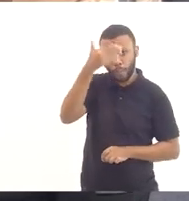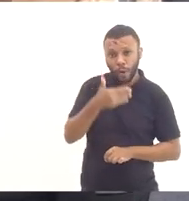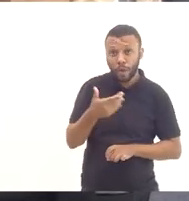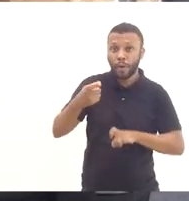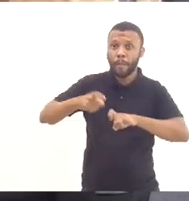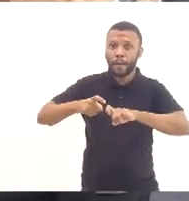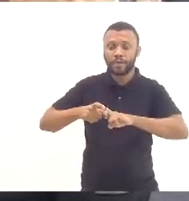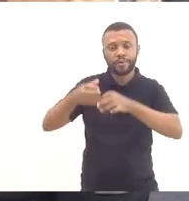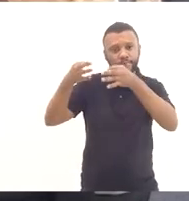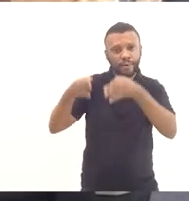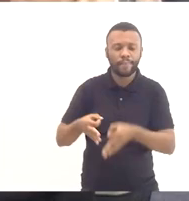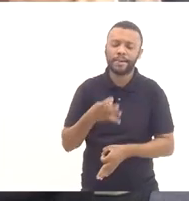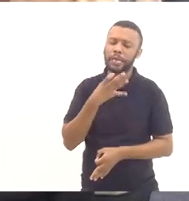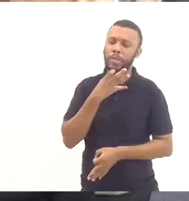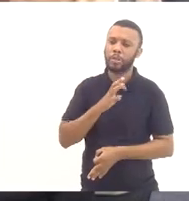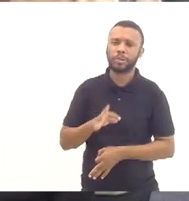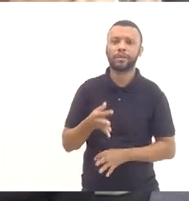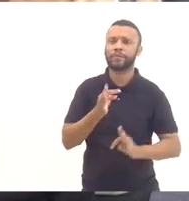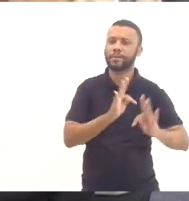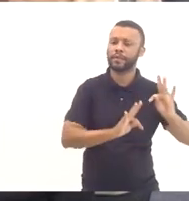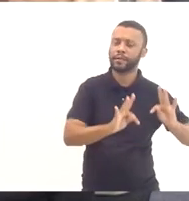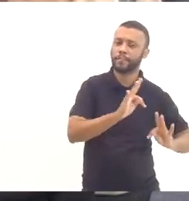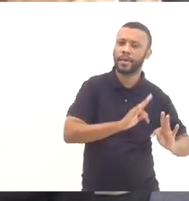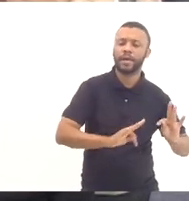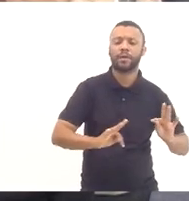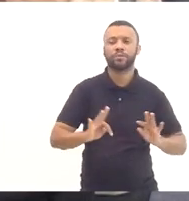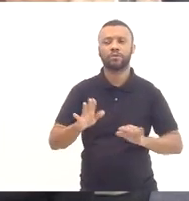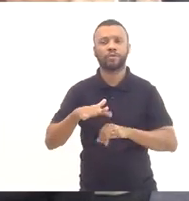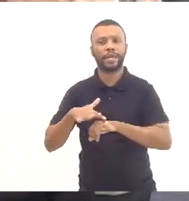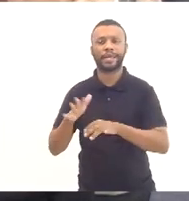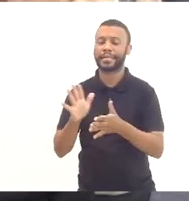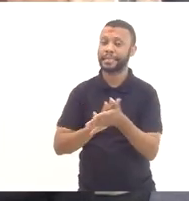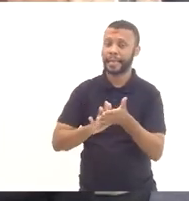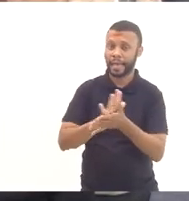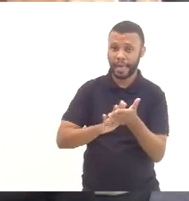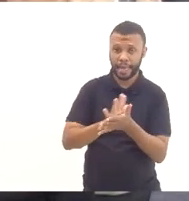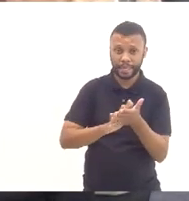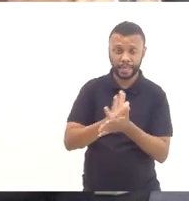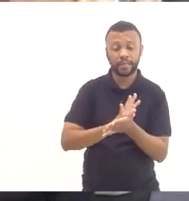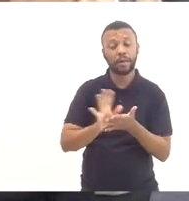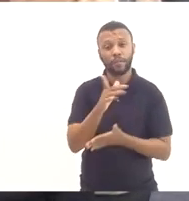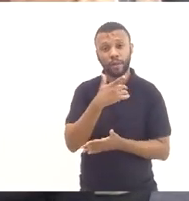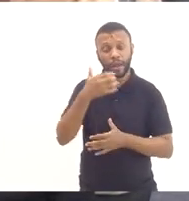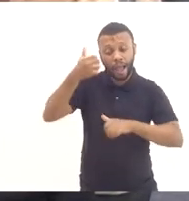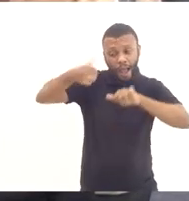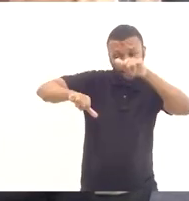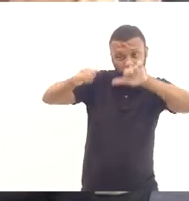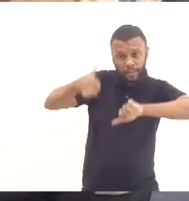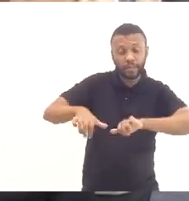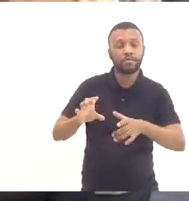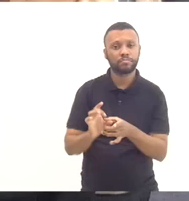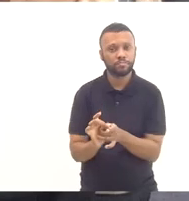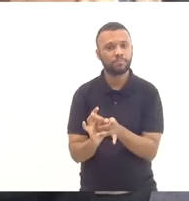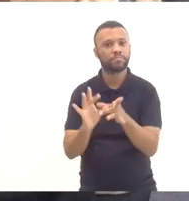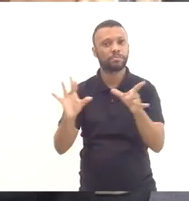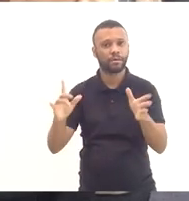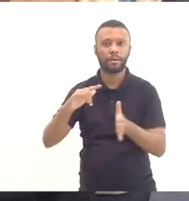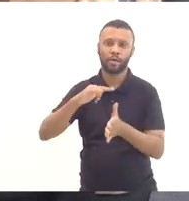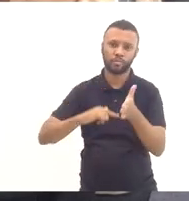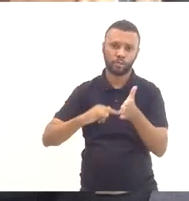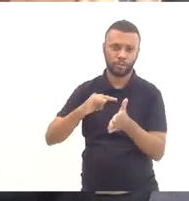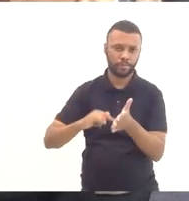médicos de fato não conheciam tratamento nem a doença e e ele deu parecer favorável e concedeu a liminar concedeu a liminar